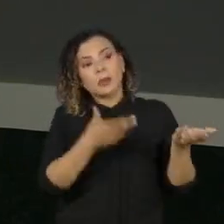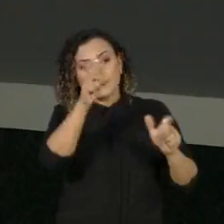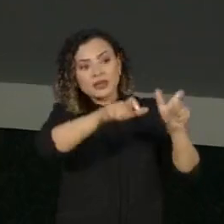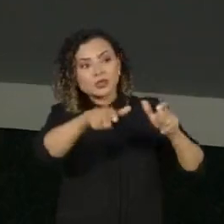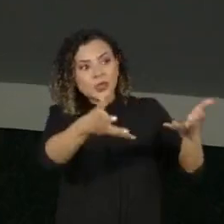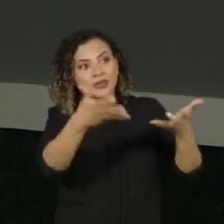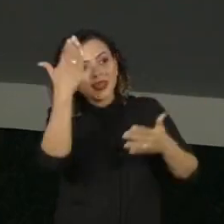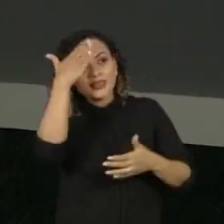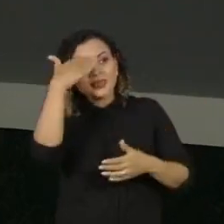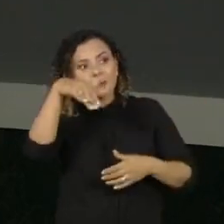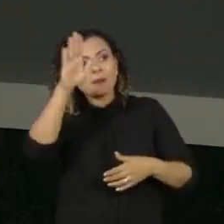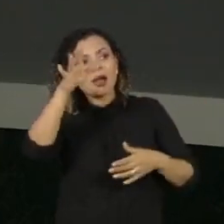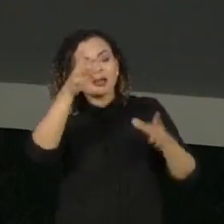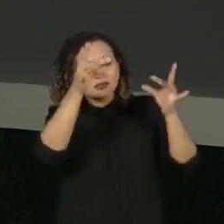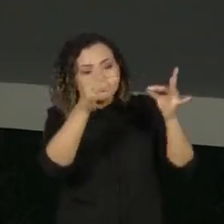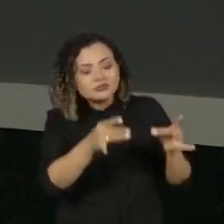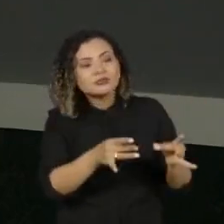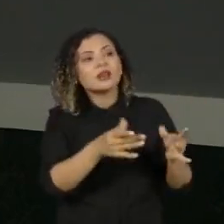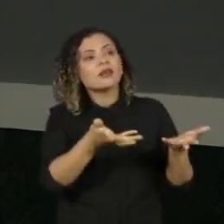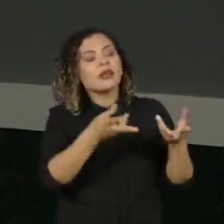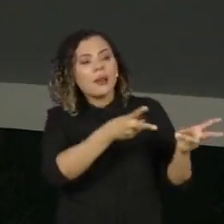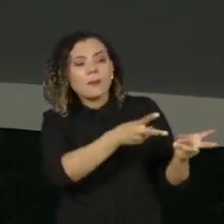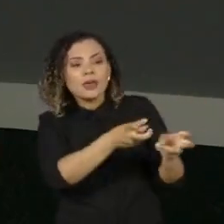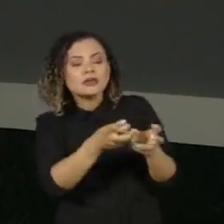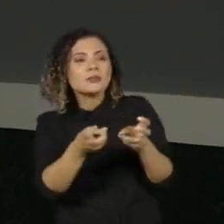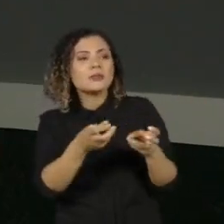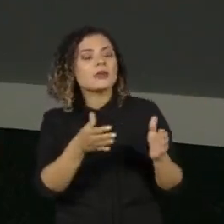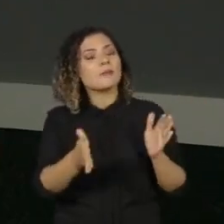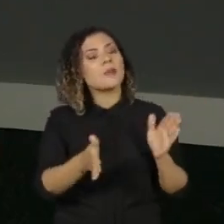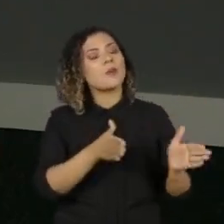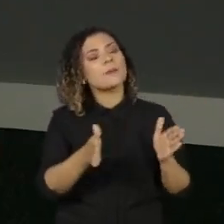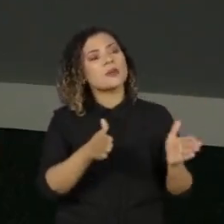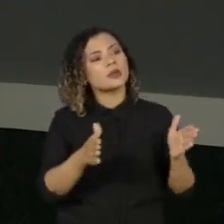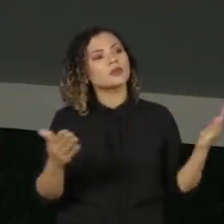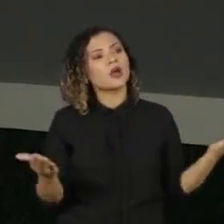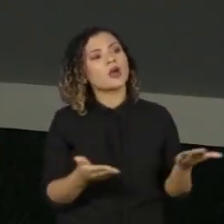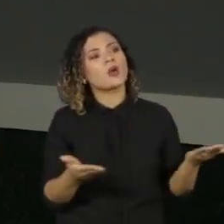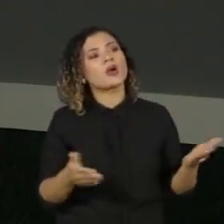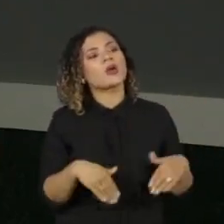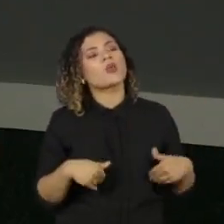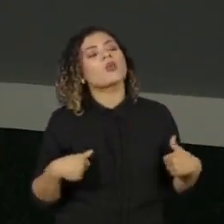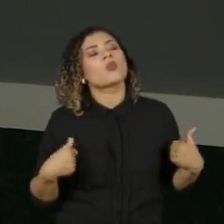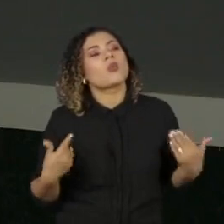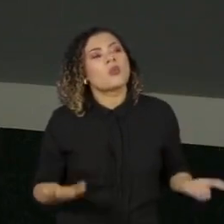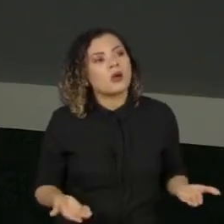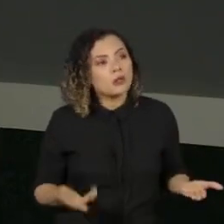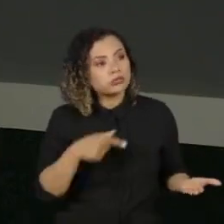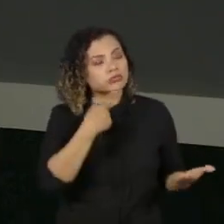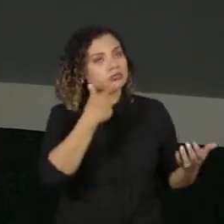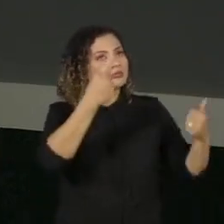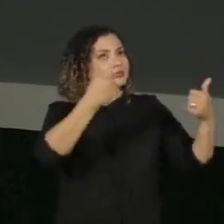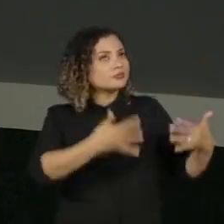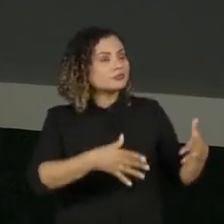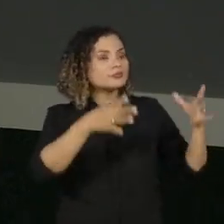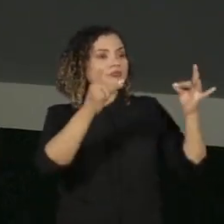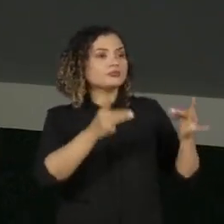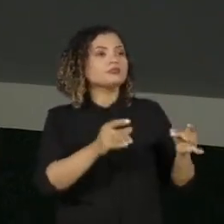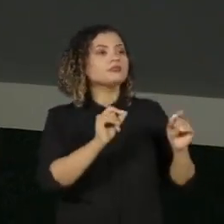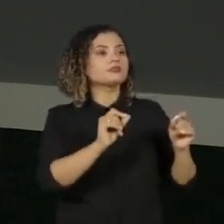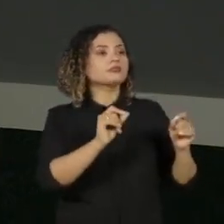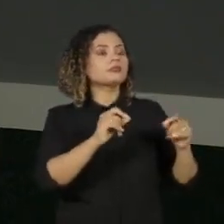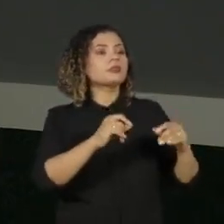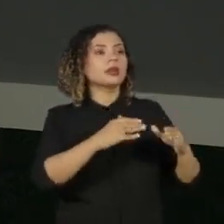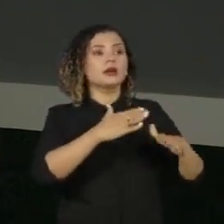entender mais, quer principalmente perceber em que momento nós estamos? A gente fala bastante também num ponto de não